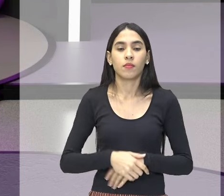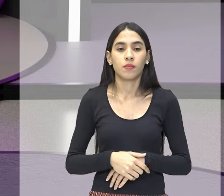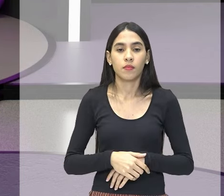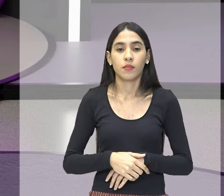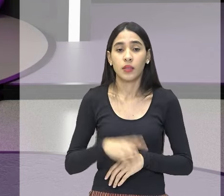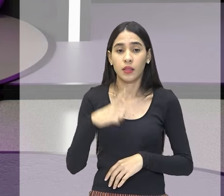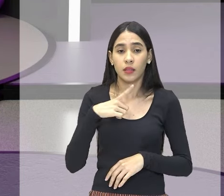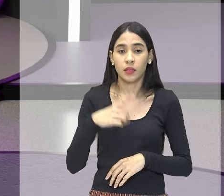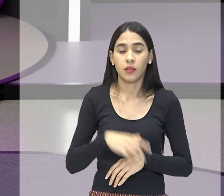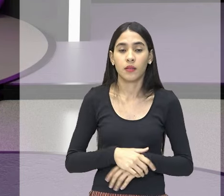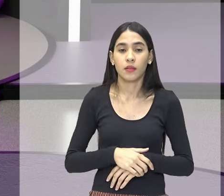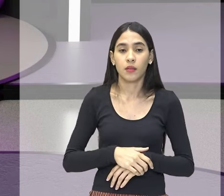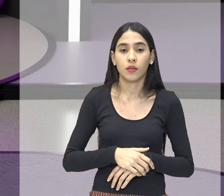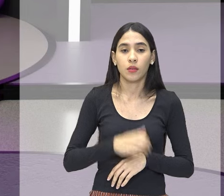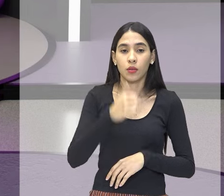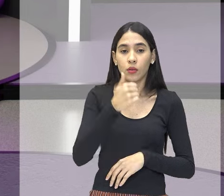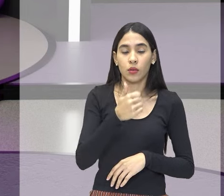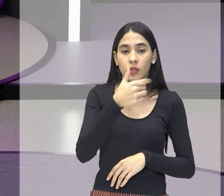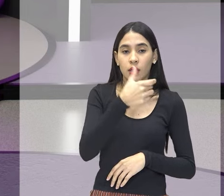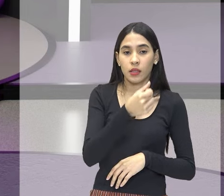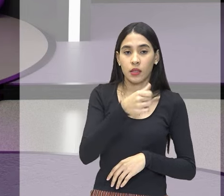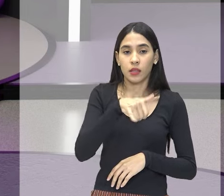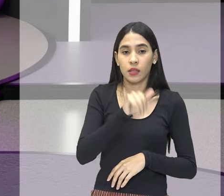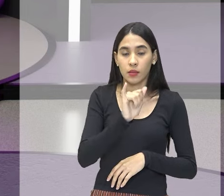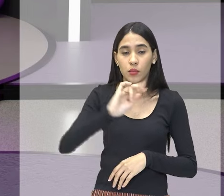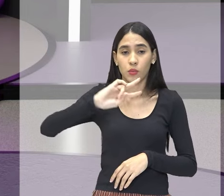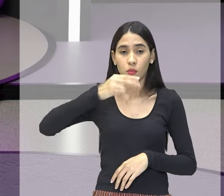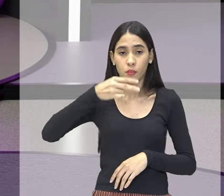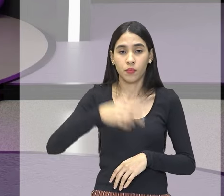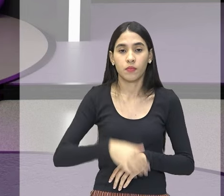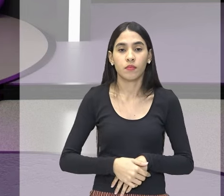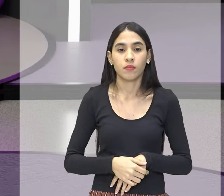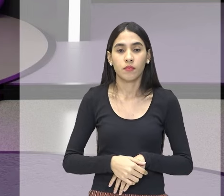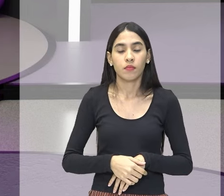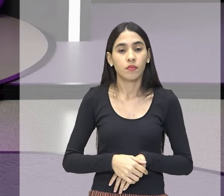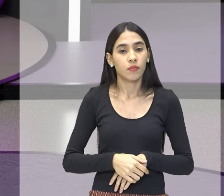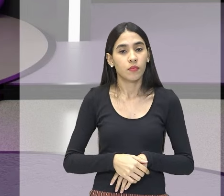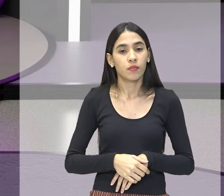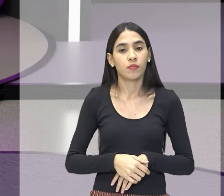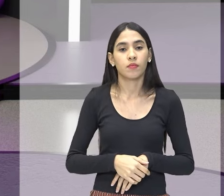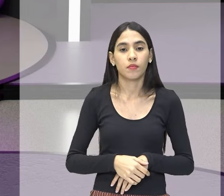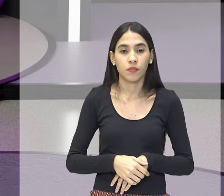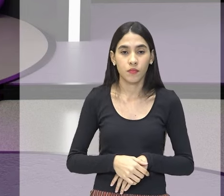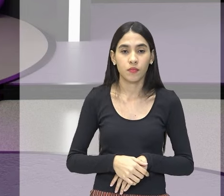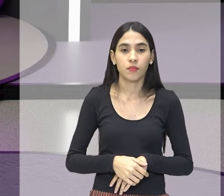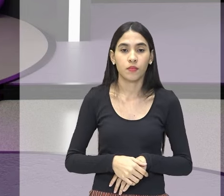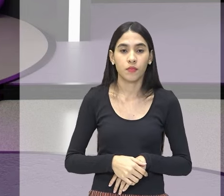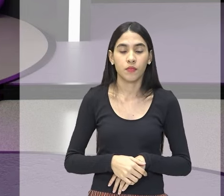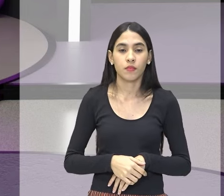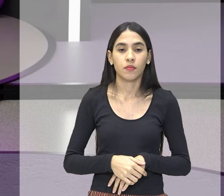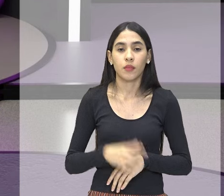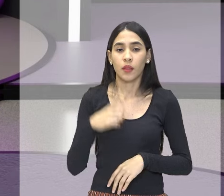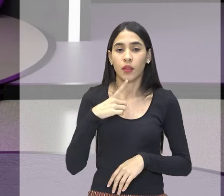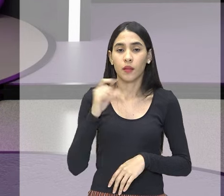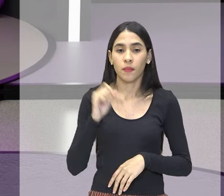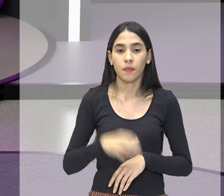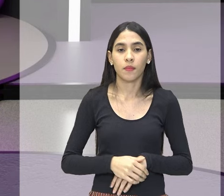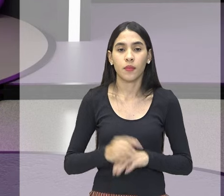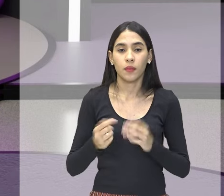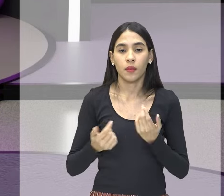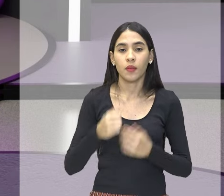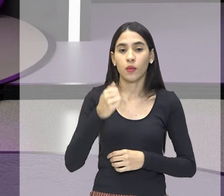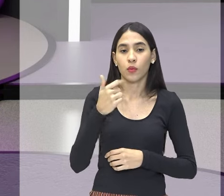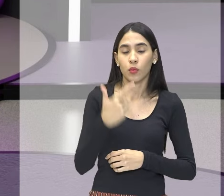vamos ter 16y ao quadrado. Resolvendo a outra multiplicação, eu vou ter